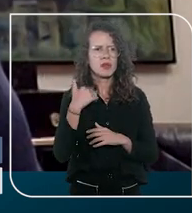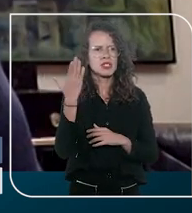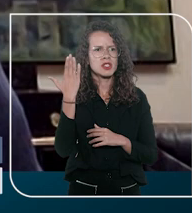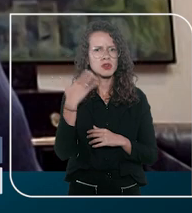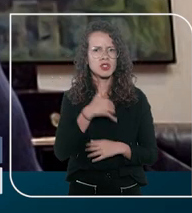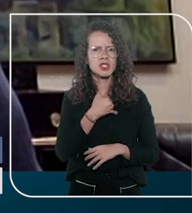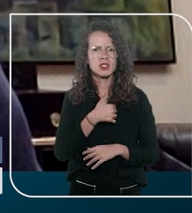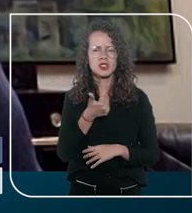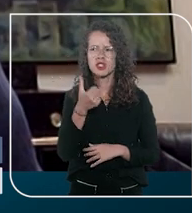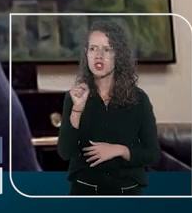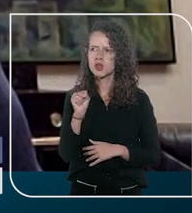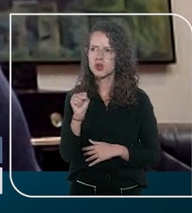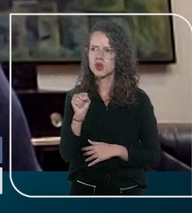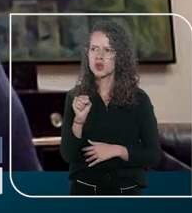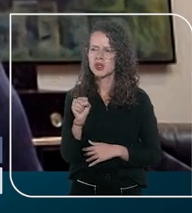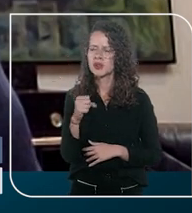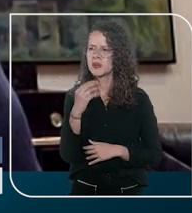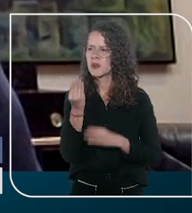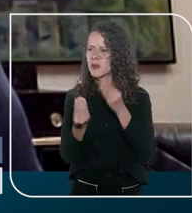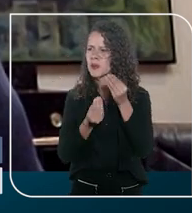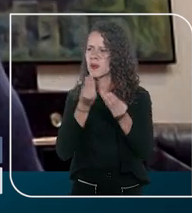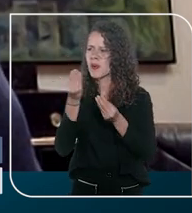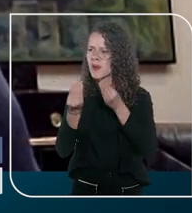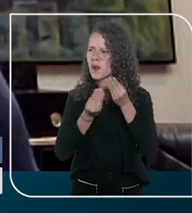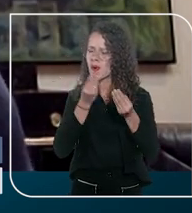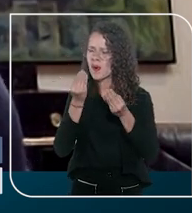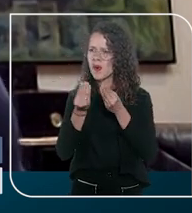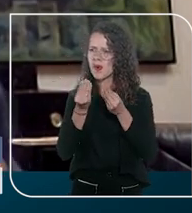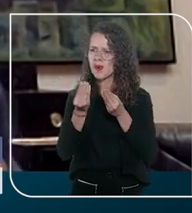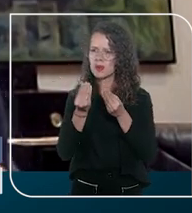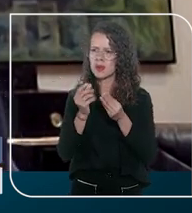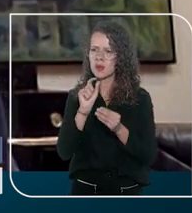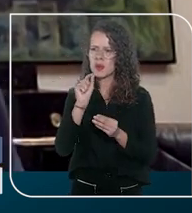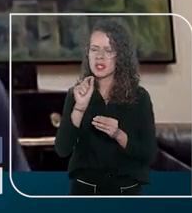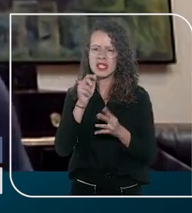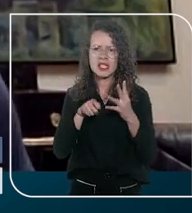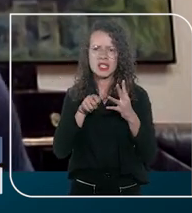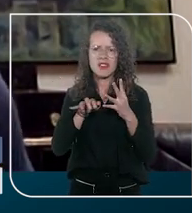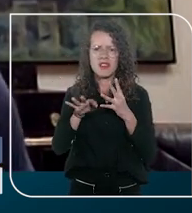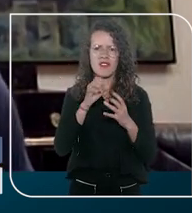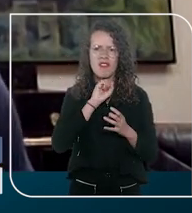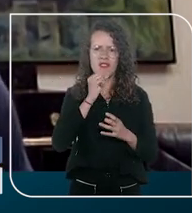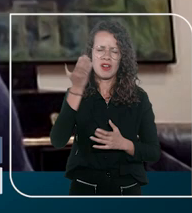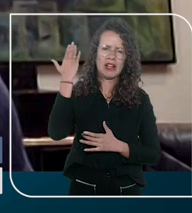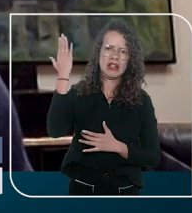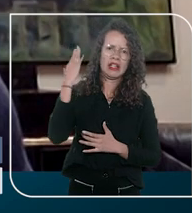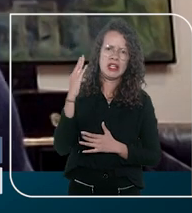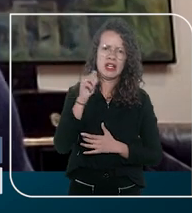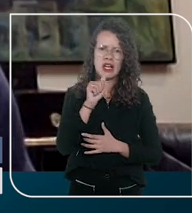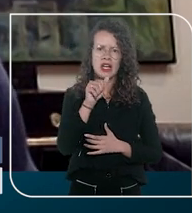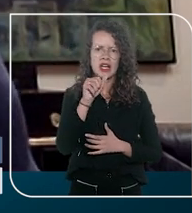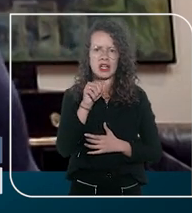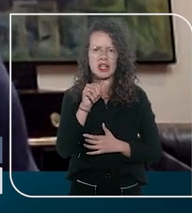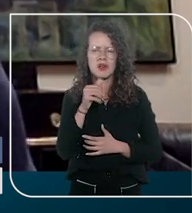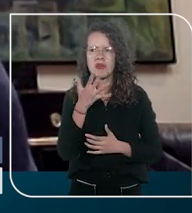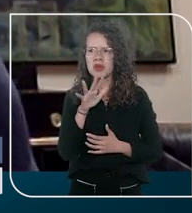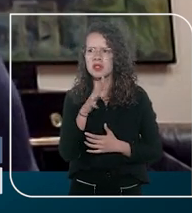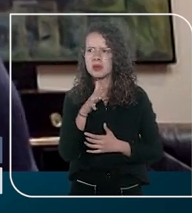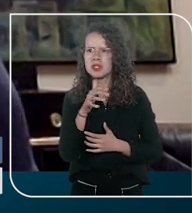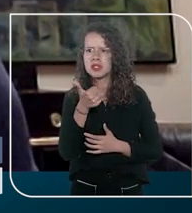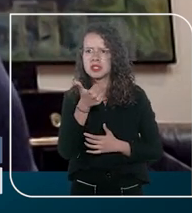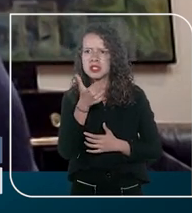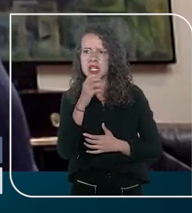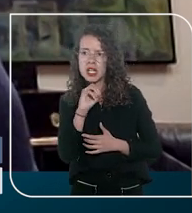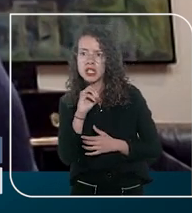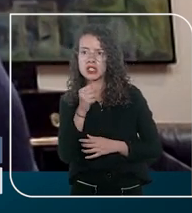falei, anacrônica? O que seria uma jurisprudência anacrônica? Como bem disse o Maurício, né, é 10, é 15, é 5